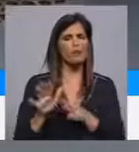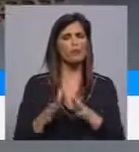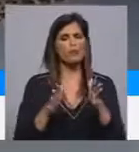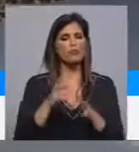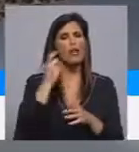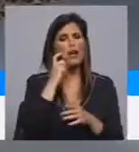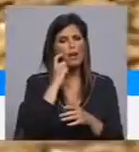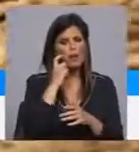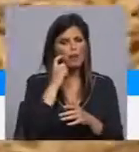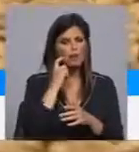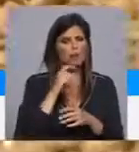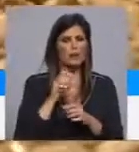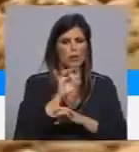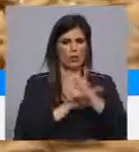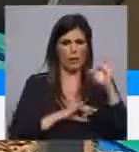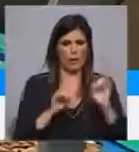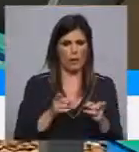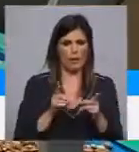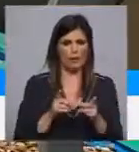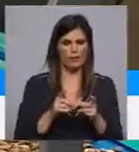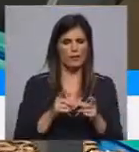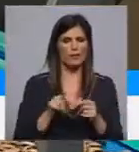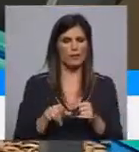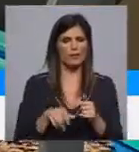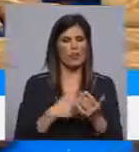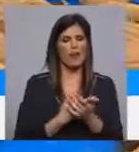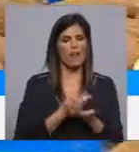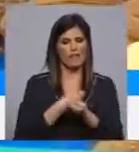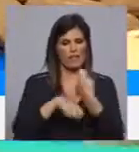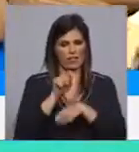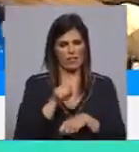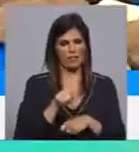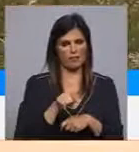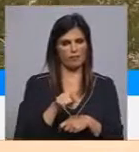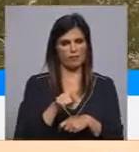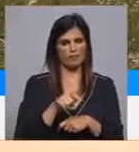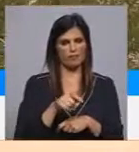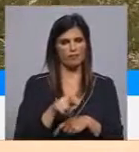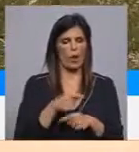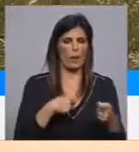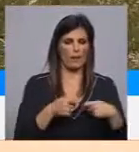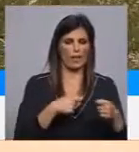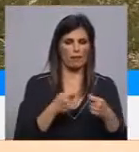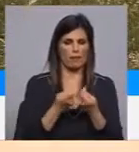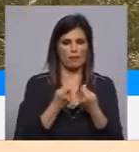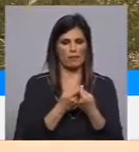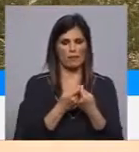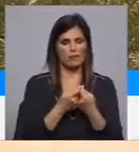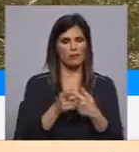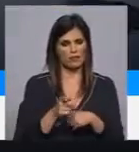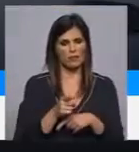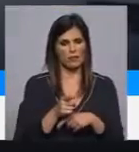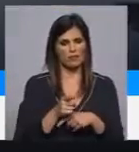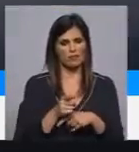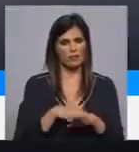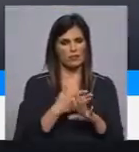amêndoa a nível europeu e para conseguirmos efetivamente exportar e fornecer este mercado e estar muito mais próximos, até reduzindo